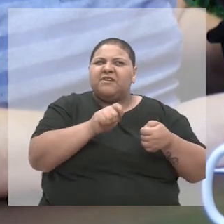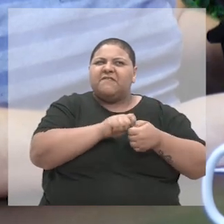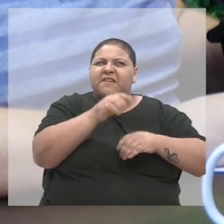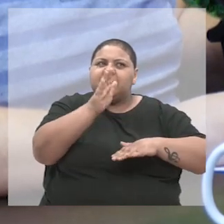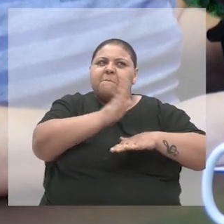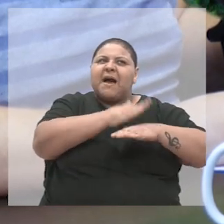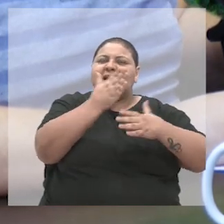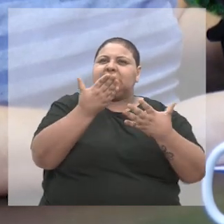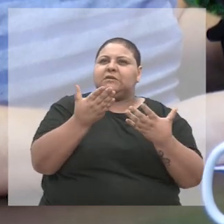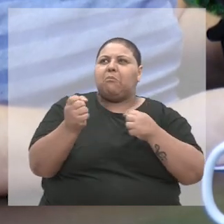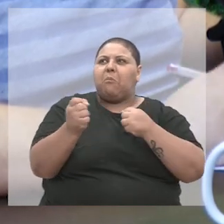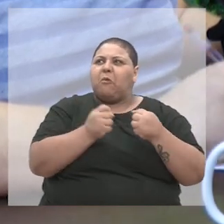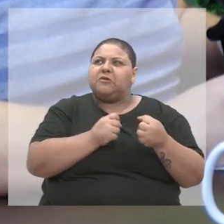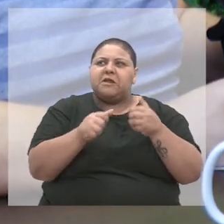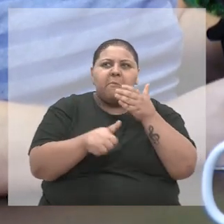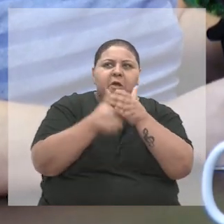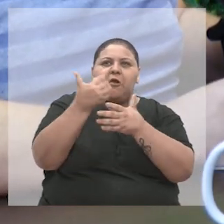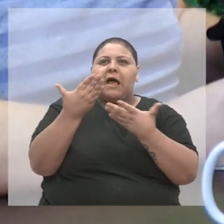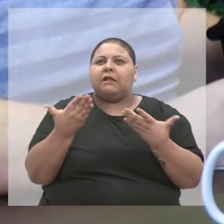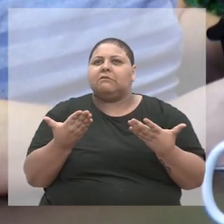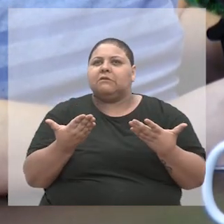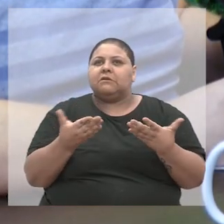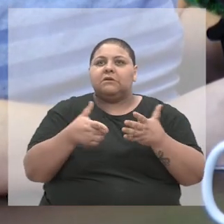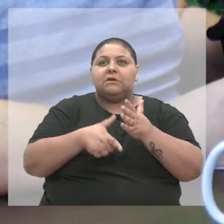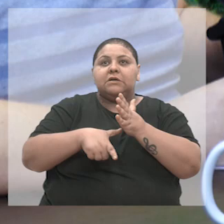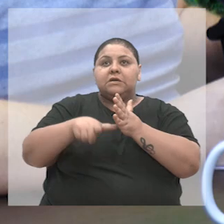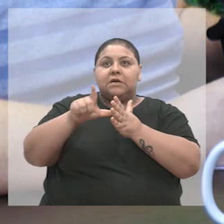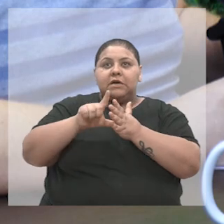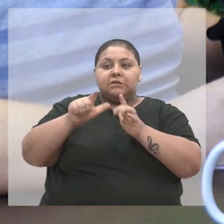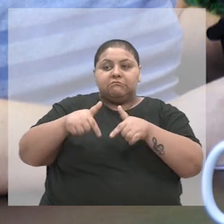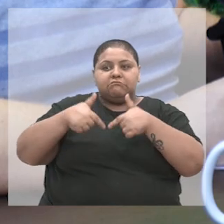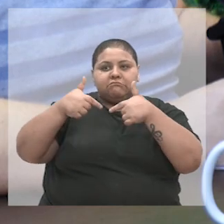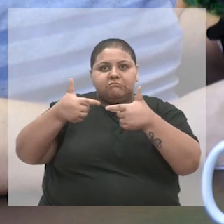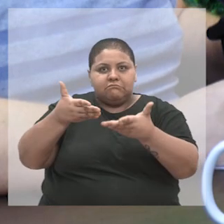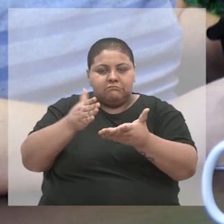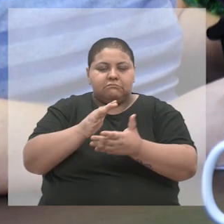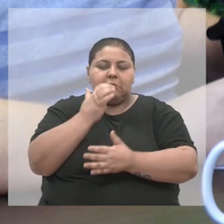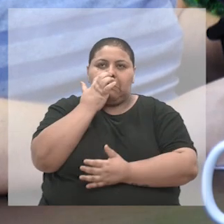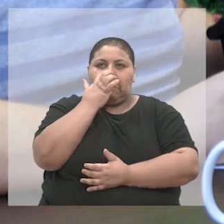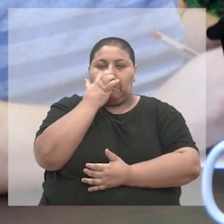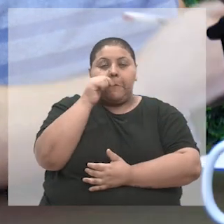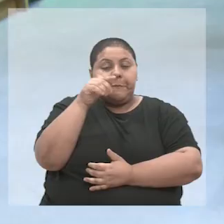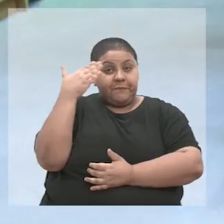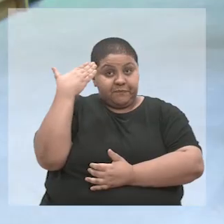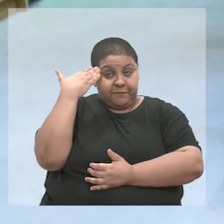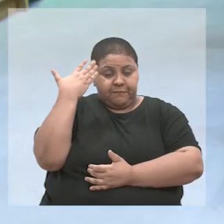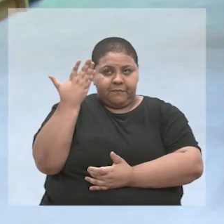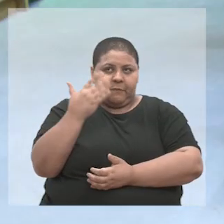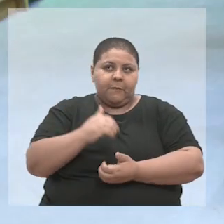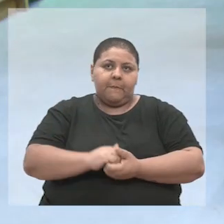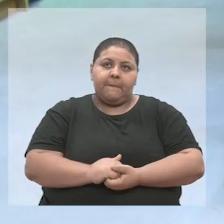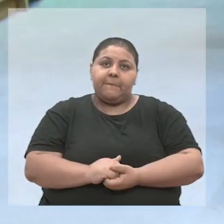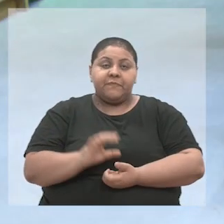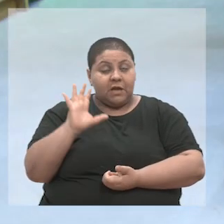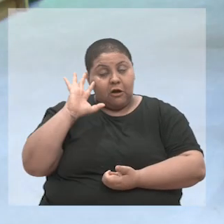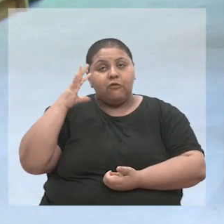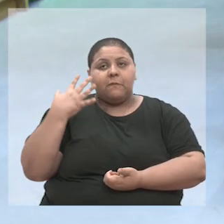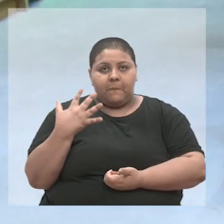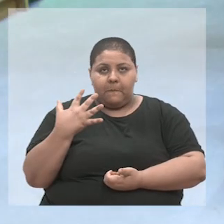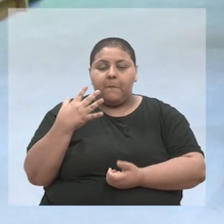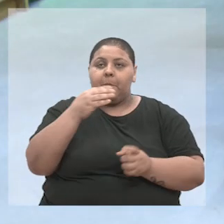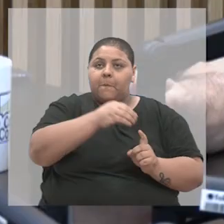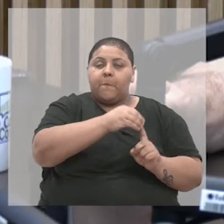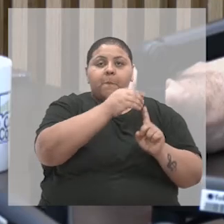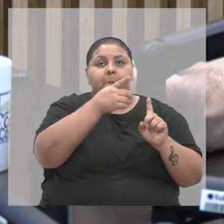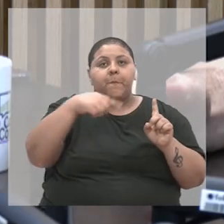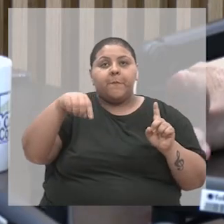ter melhorado antes de ter executado? Tu sabe, Daniel, que isso acontece, né? Principalmente quando a gente perde, né?